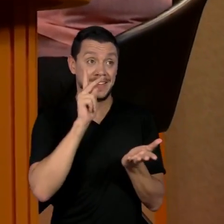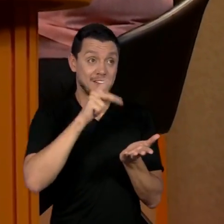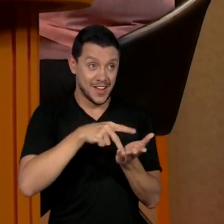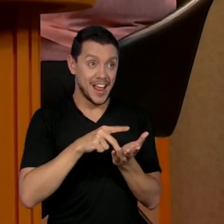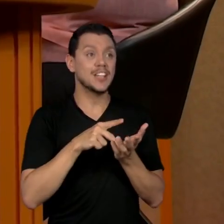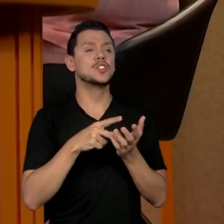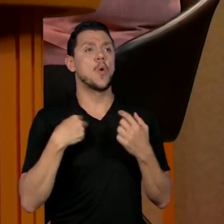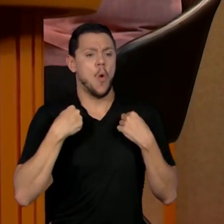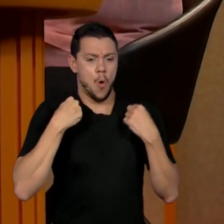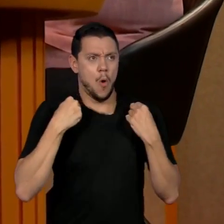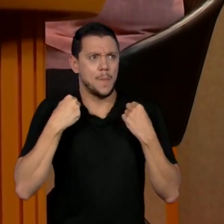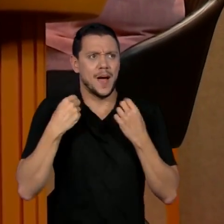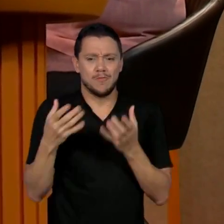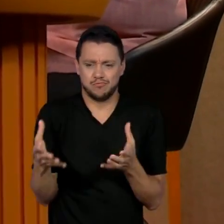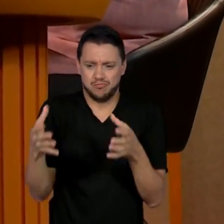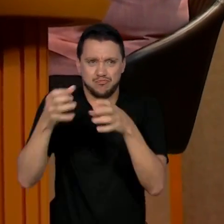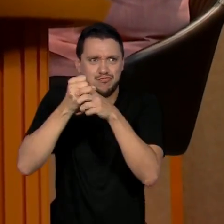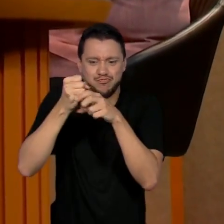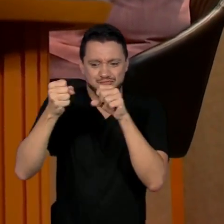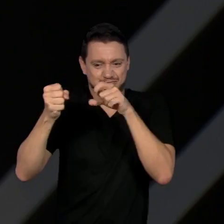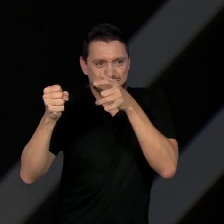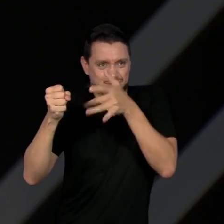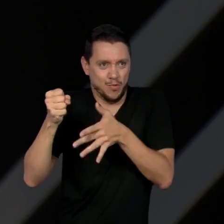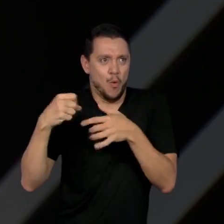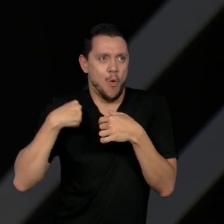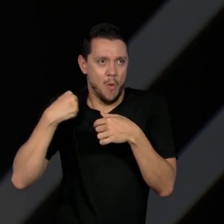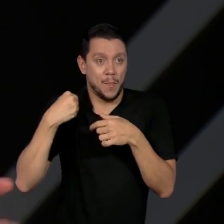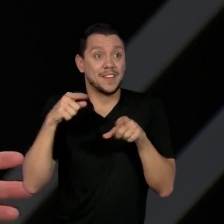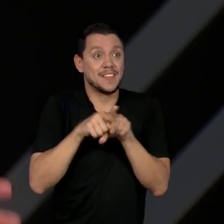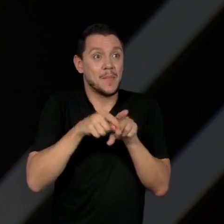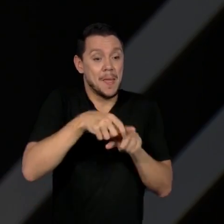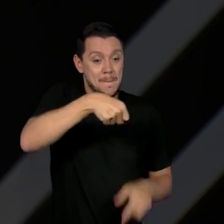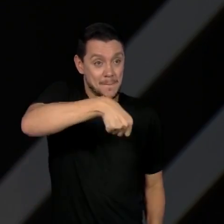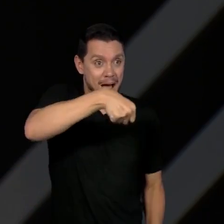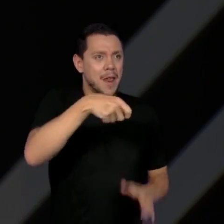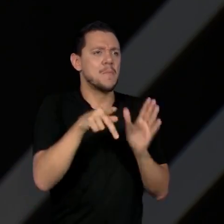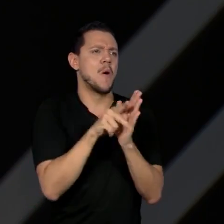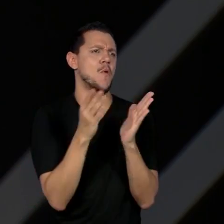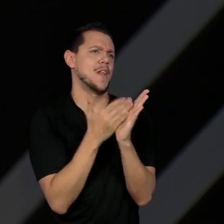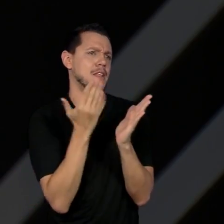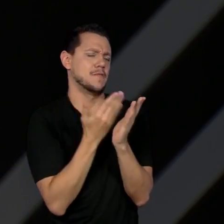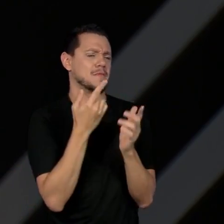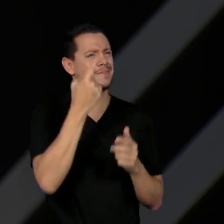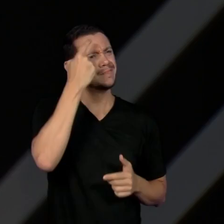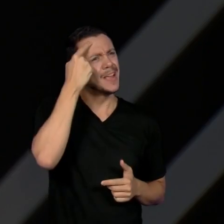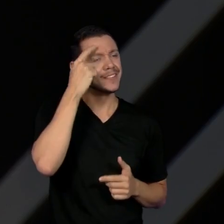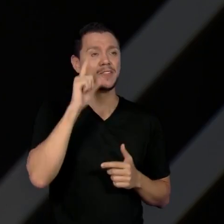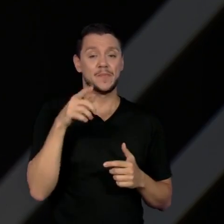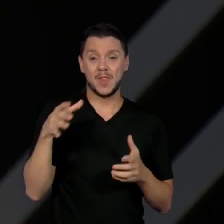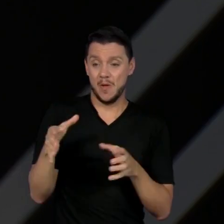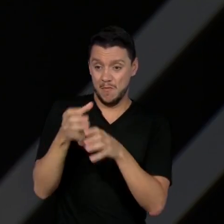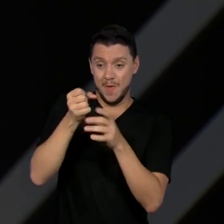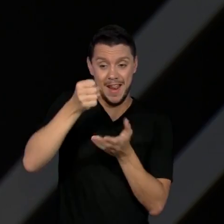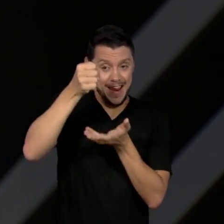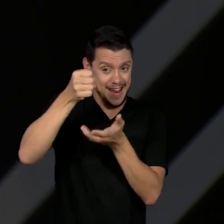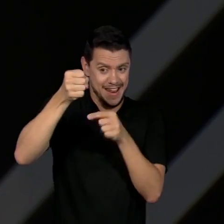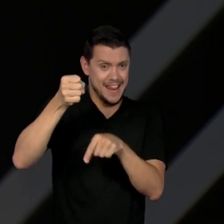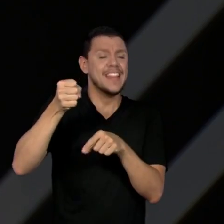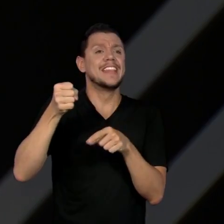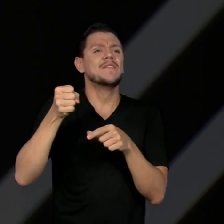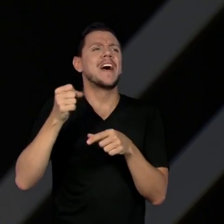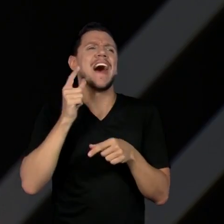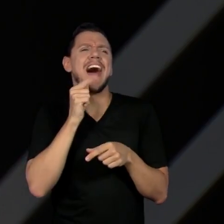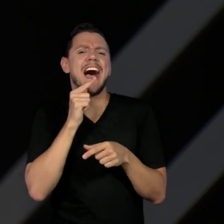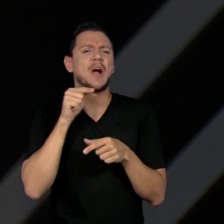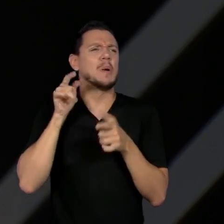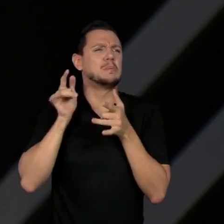trouxa de roupa e uma mala de livros. Porque os livros na trouxa iam ser danificados.